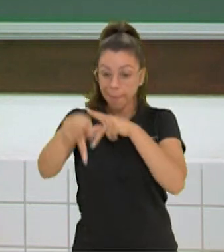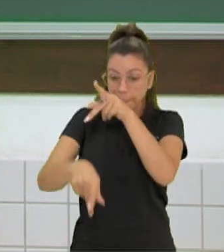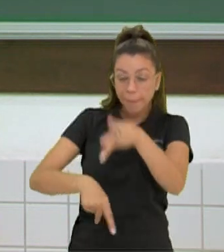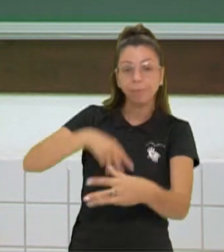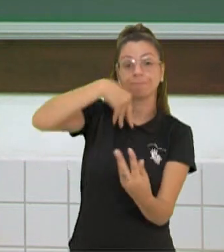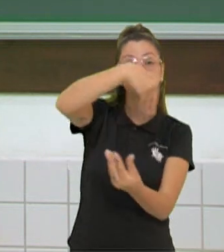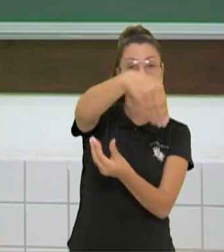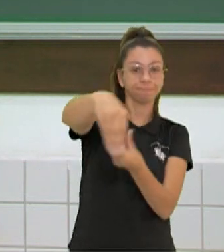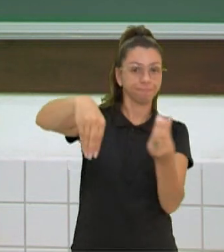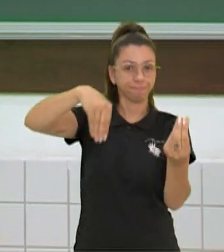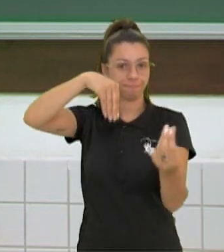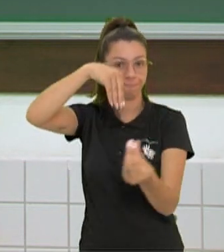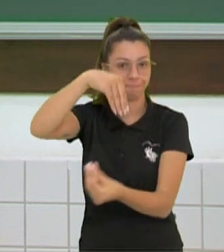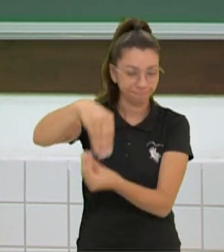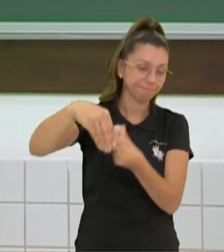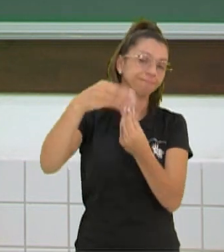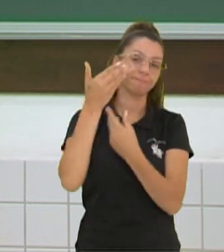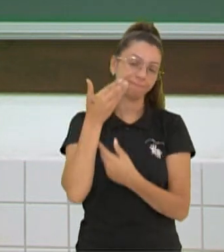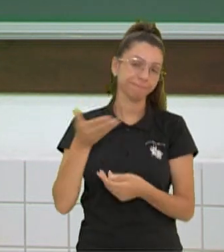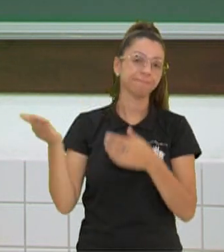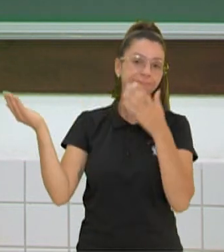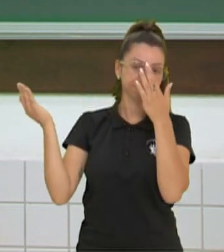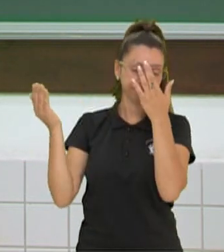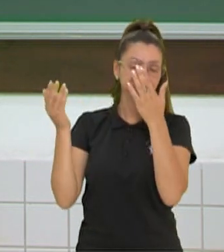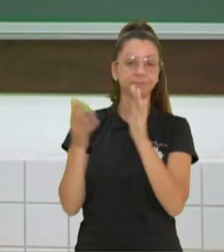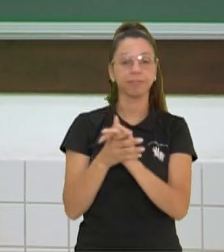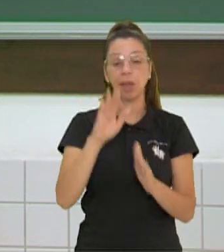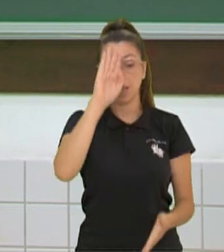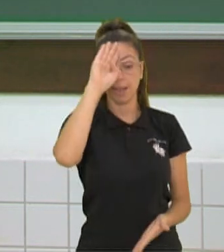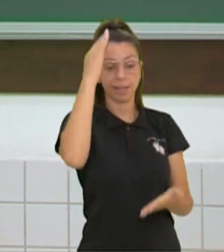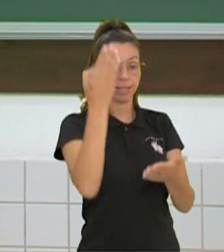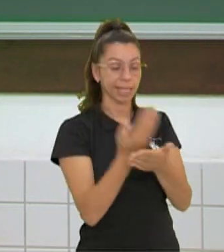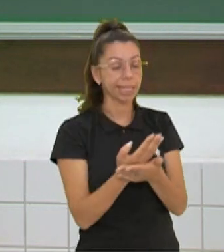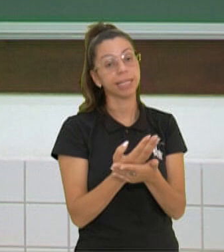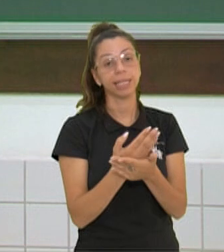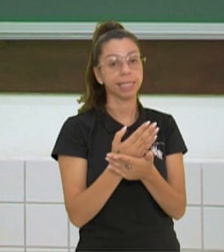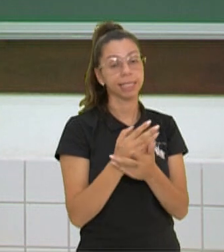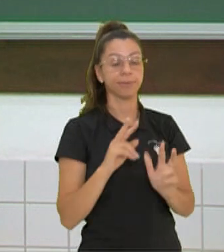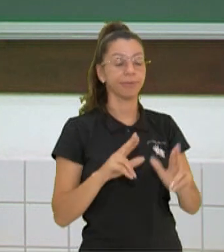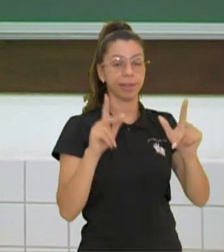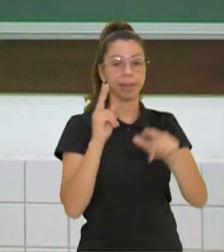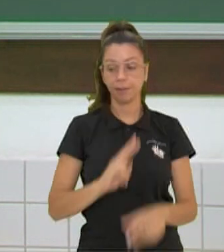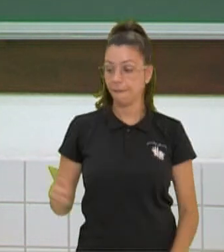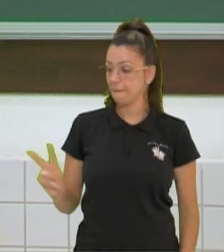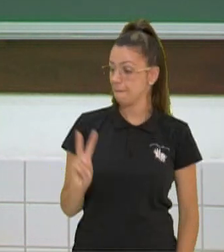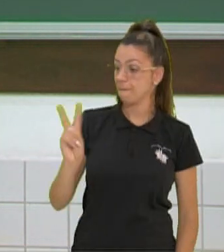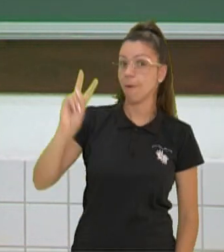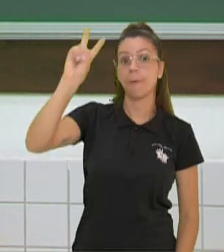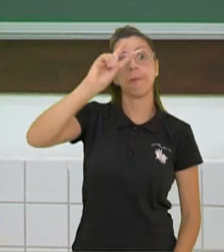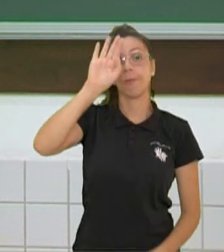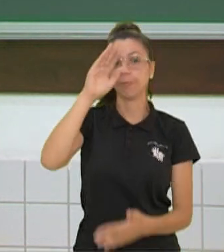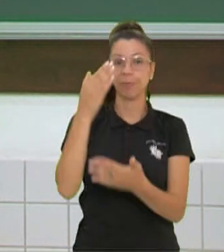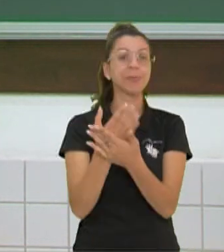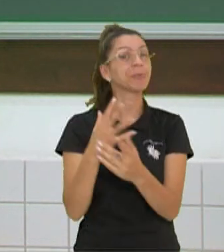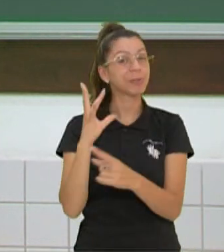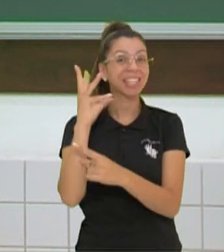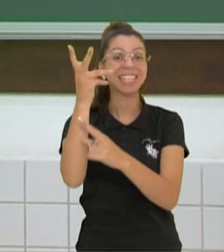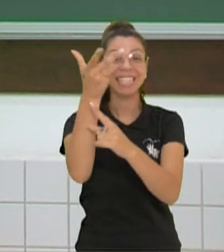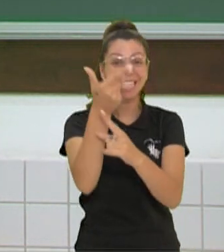esse sincretismo cultural. Então, crenças diferentes, valores diferentes, arte diferente,